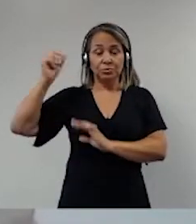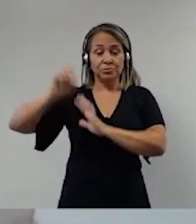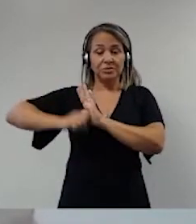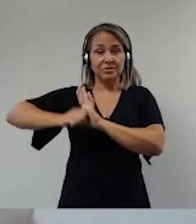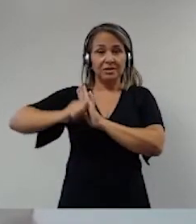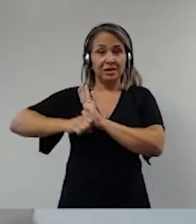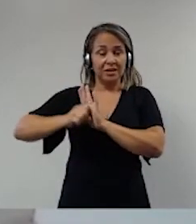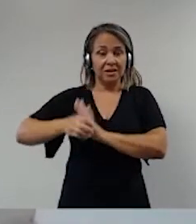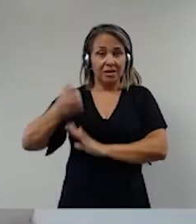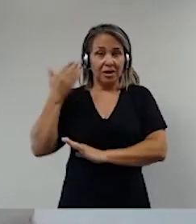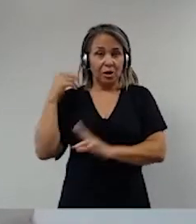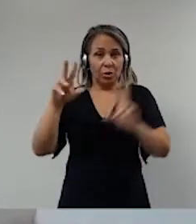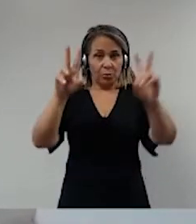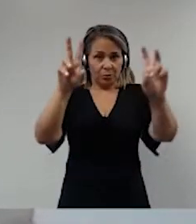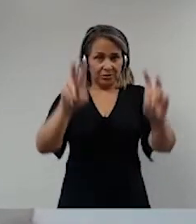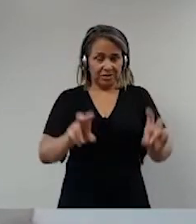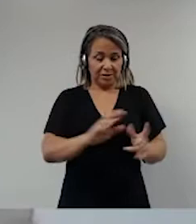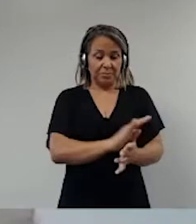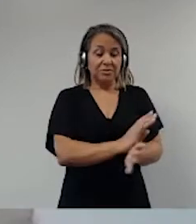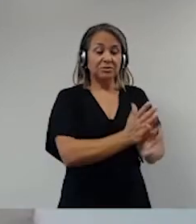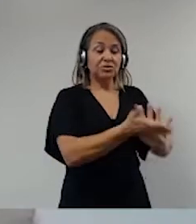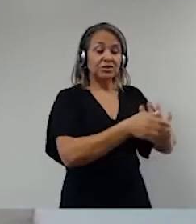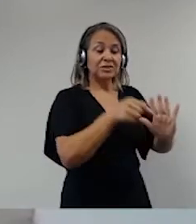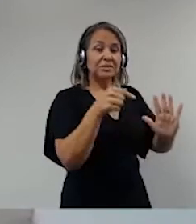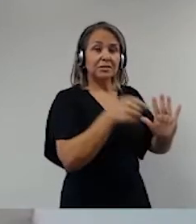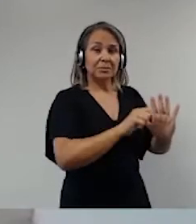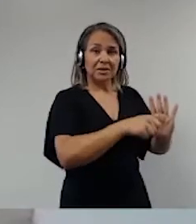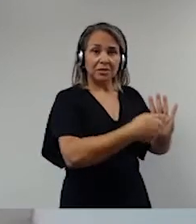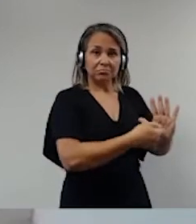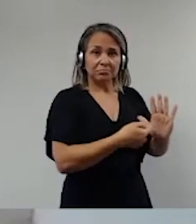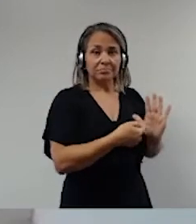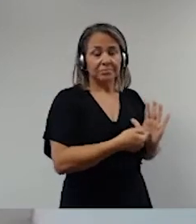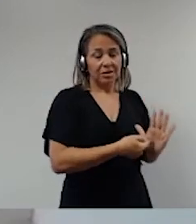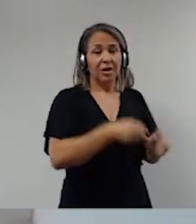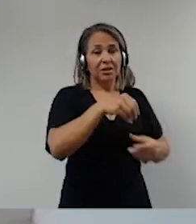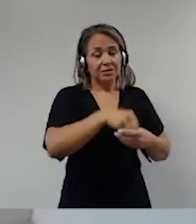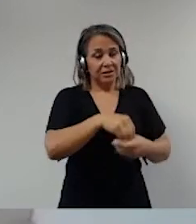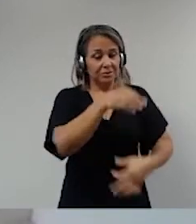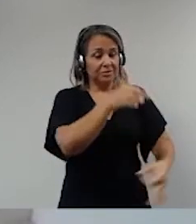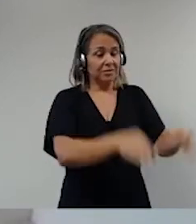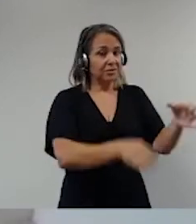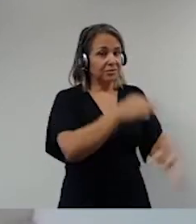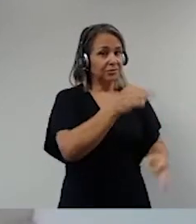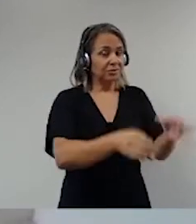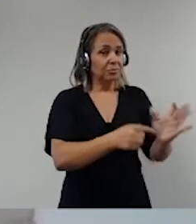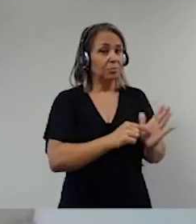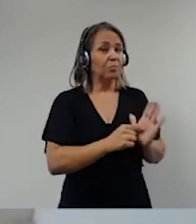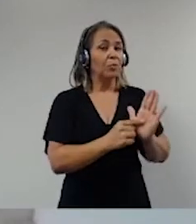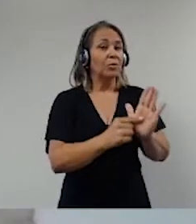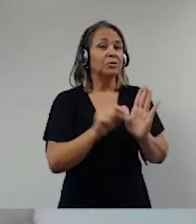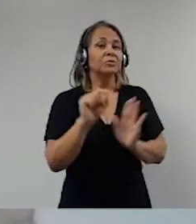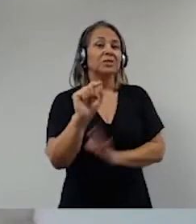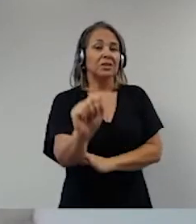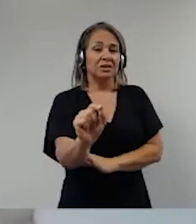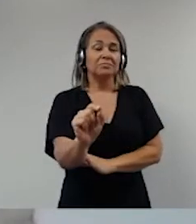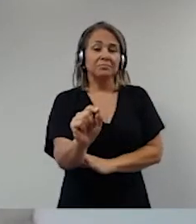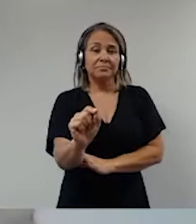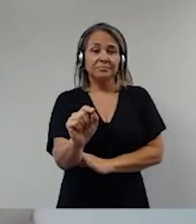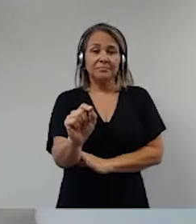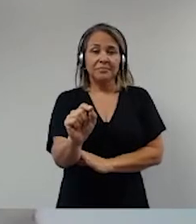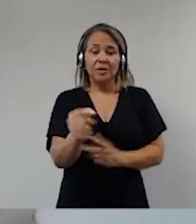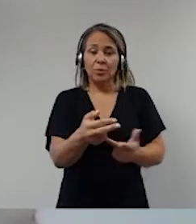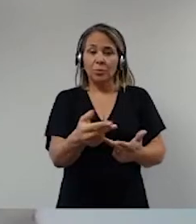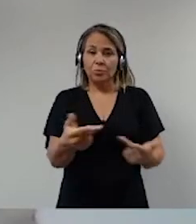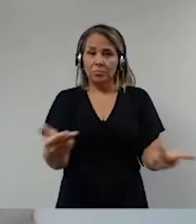o termo discriminar, principalmente dentro do campo jurídico, designa um